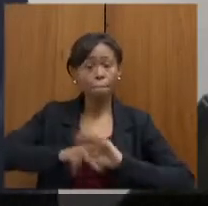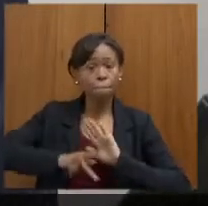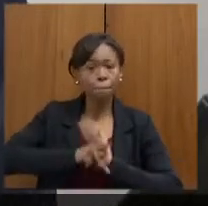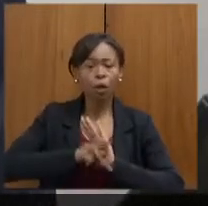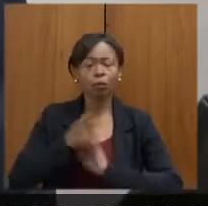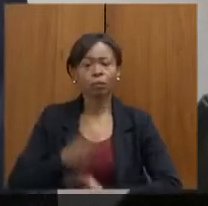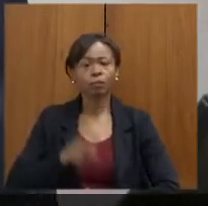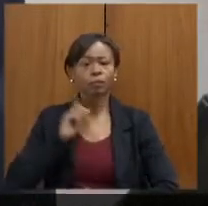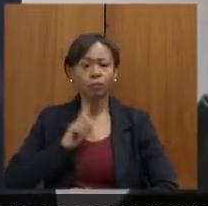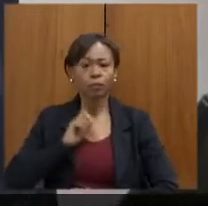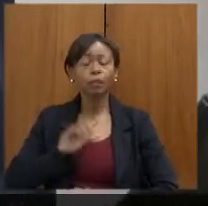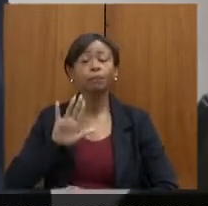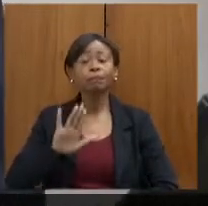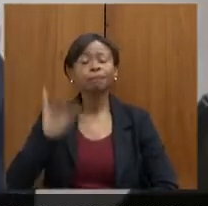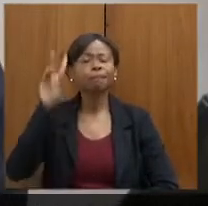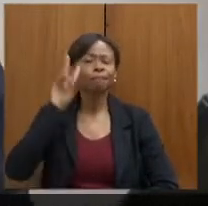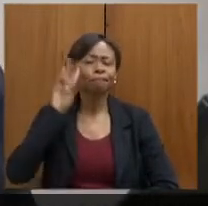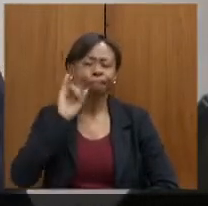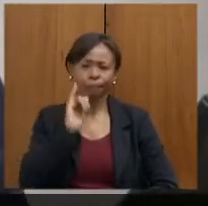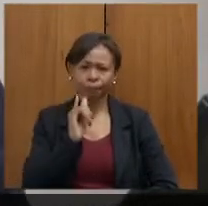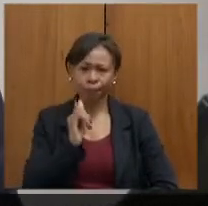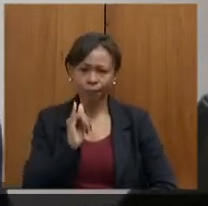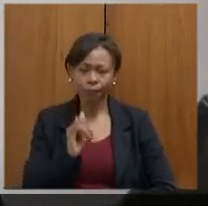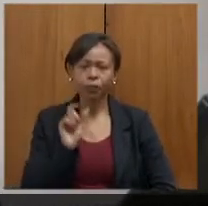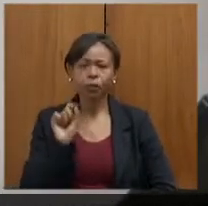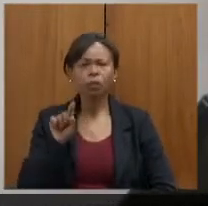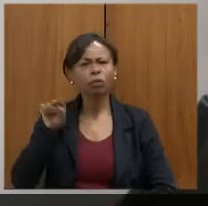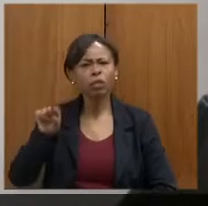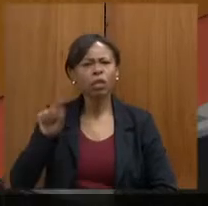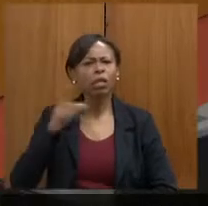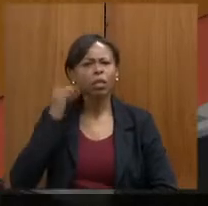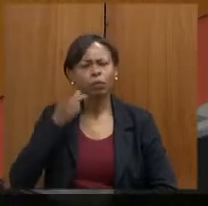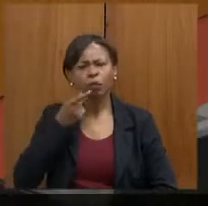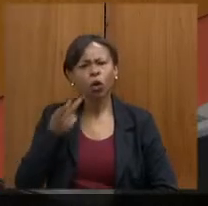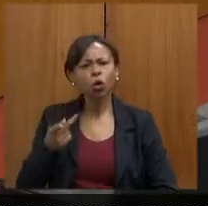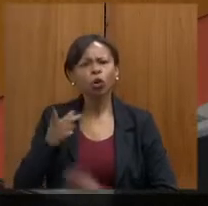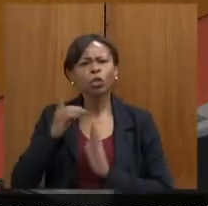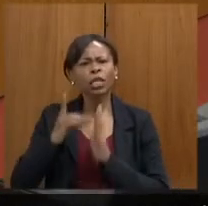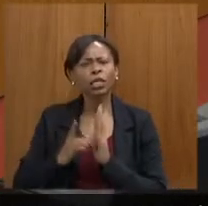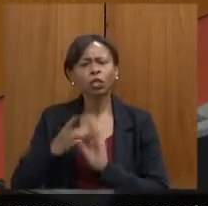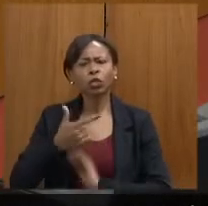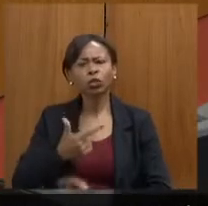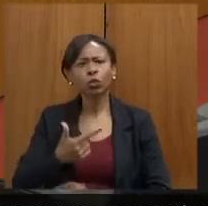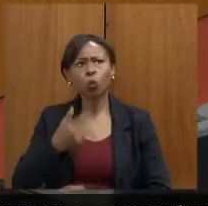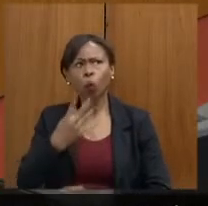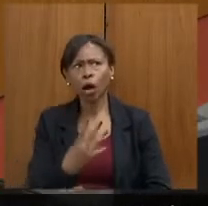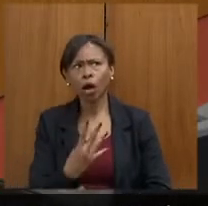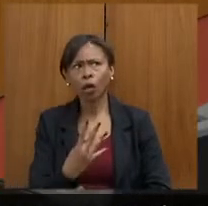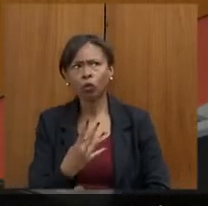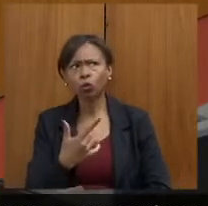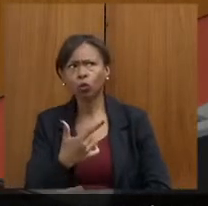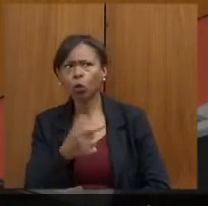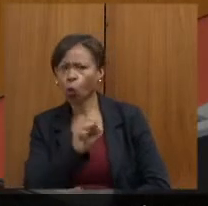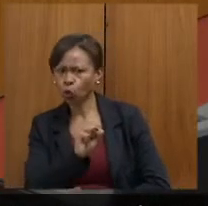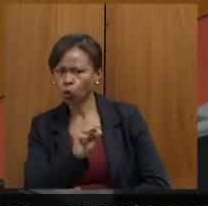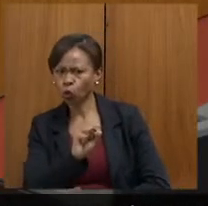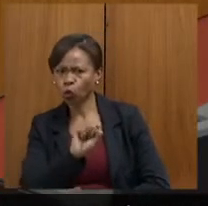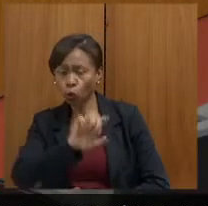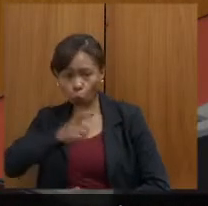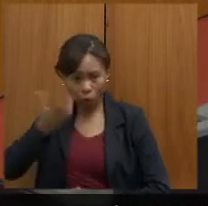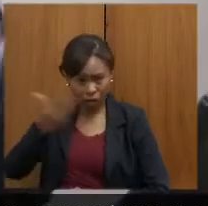gostaria de fazer uma pequena lembrança Deputado vossa excelência falou aí do Decreto 428 do Pimentel